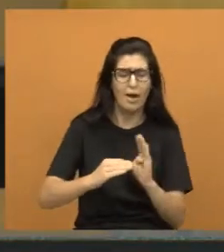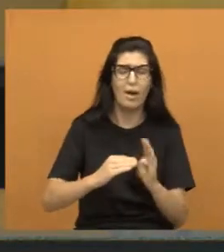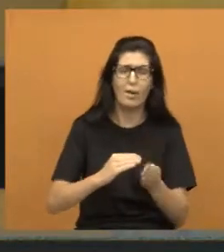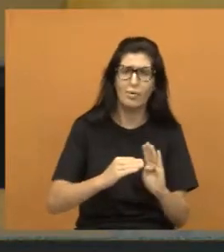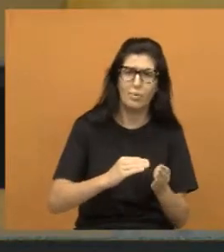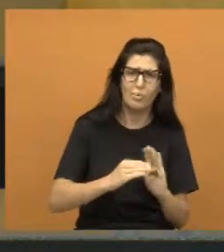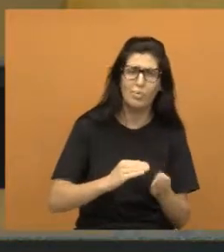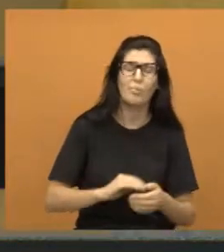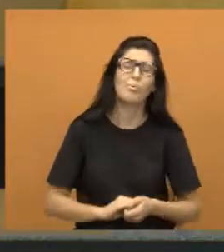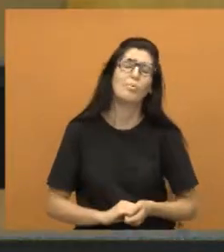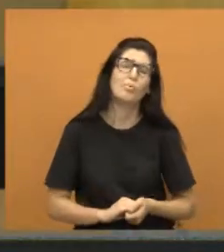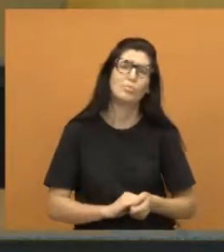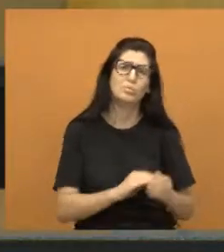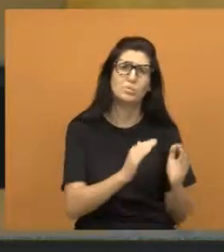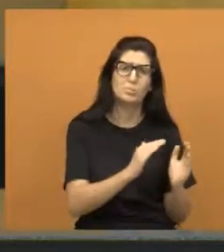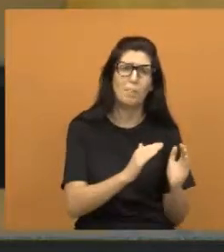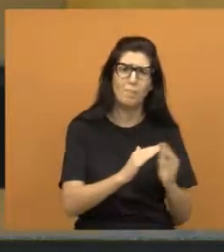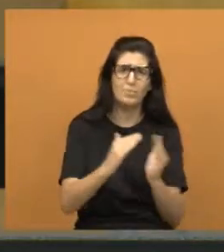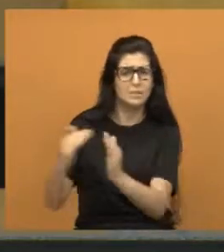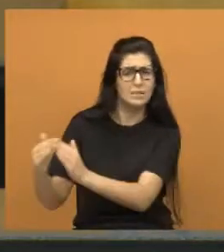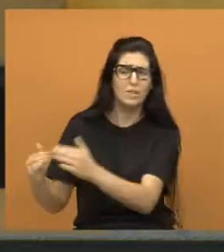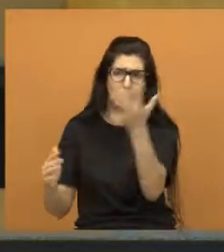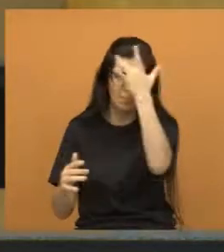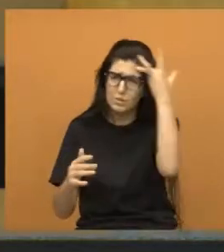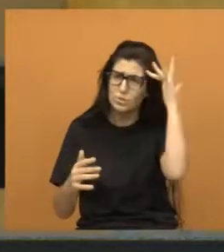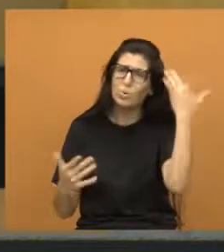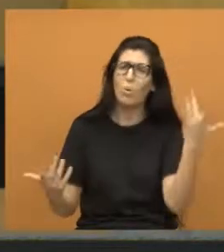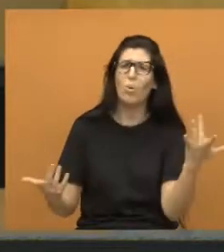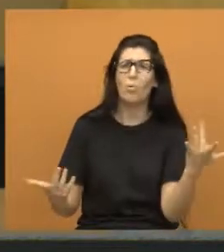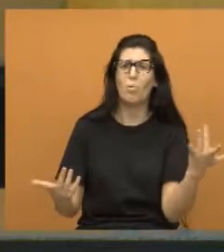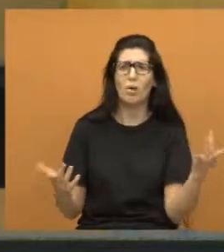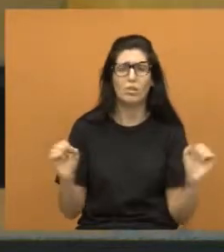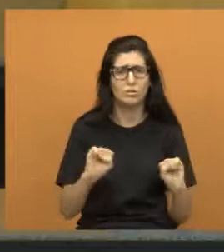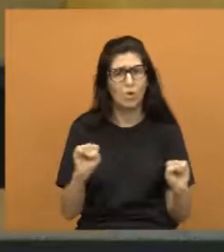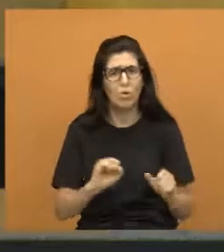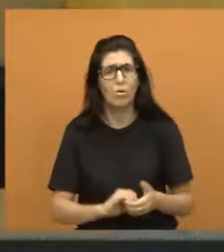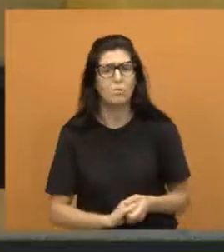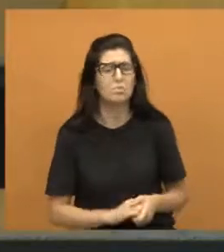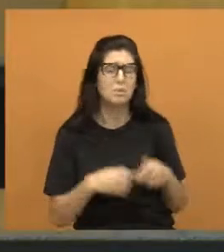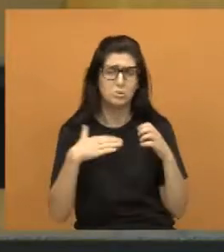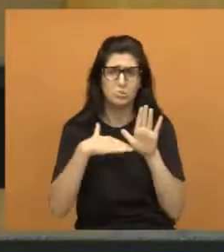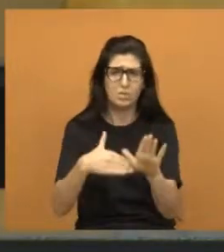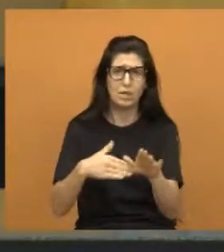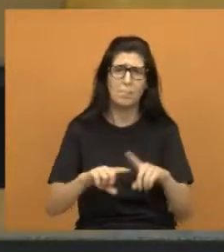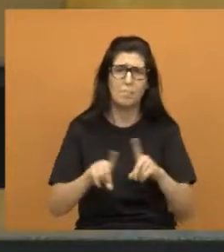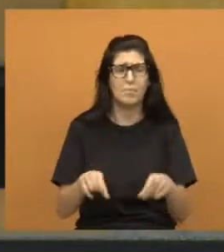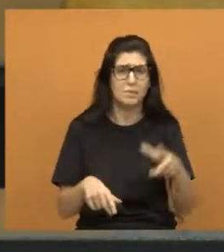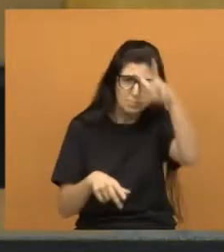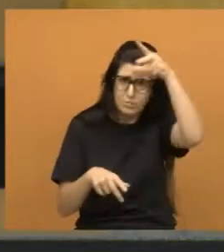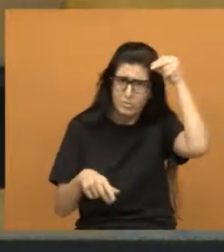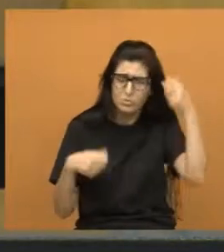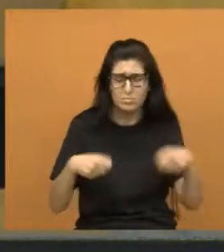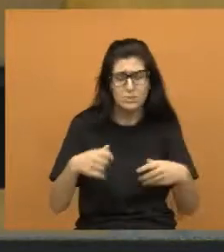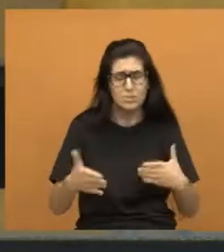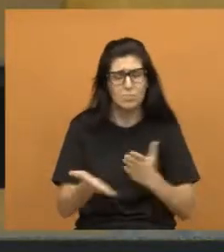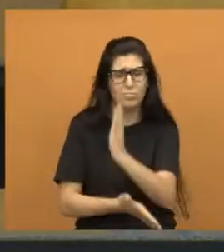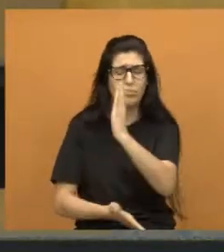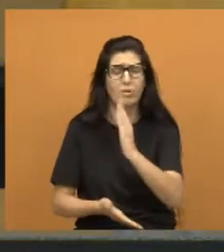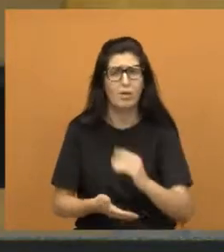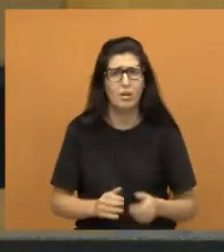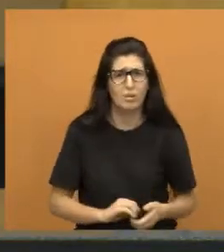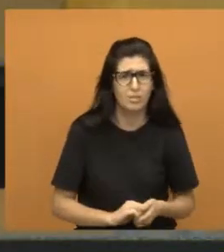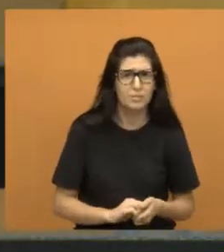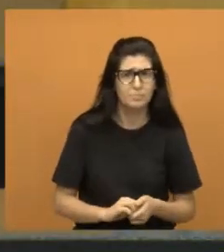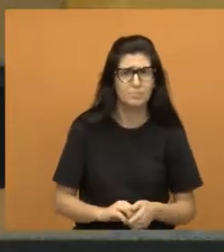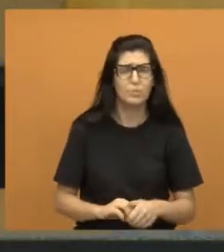existem. Mas, assim, lógico que assim, a prefeitura vai ter que aprovar o convênio, vai ter que aprovar o